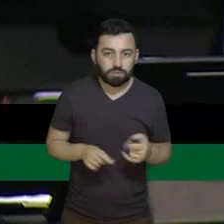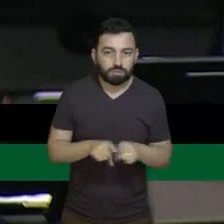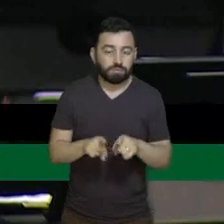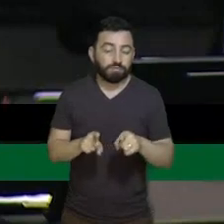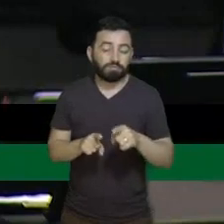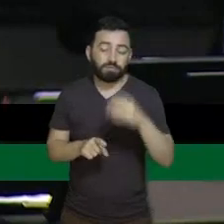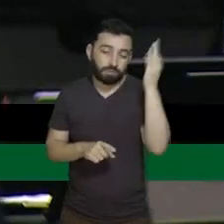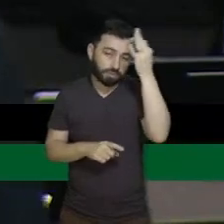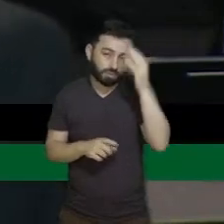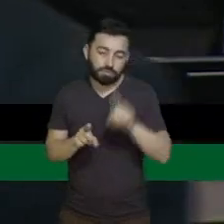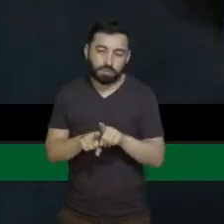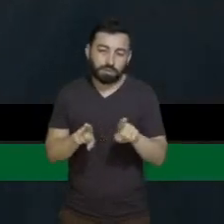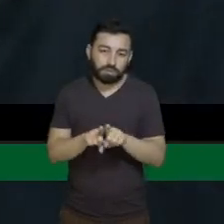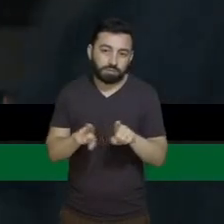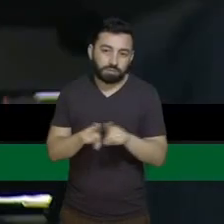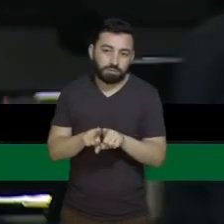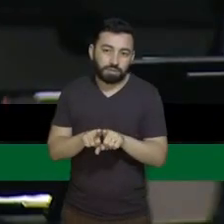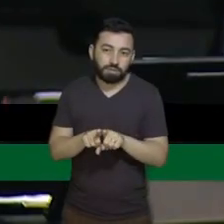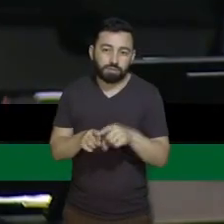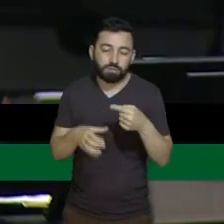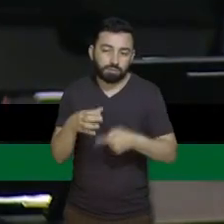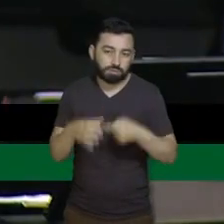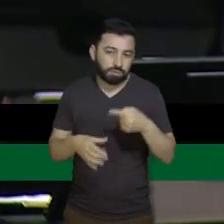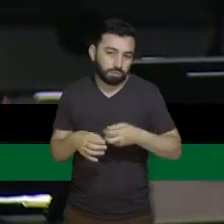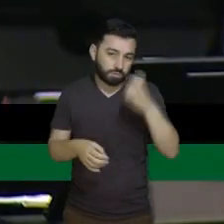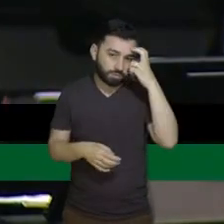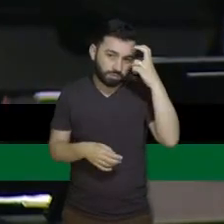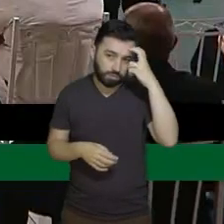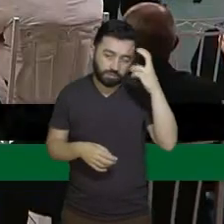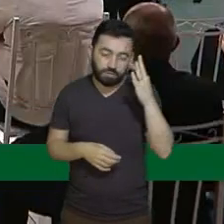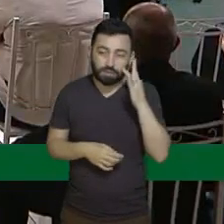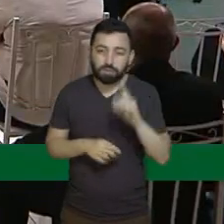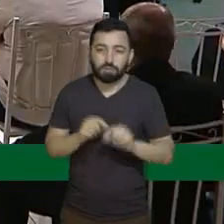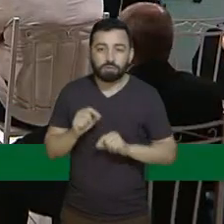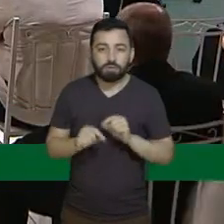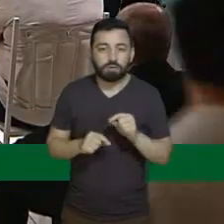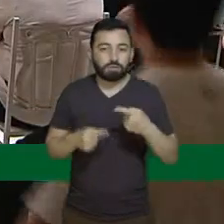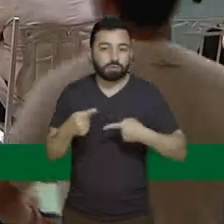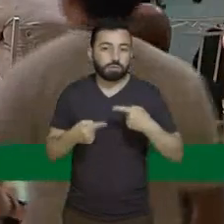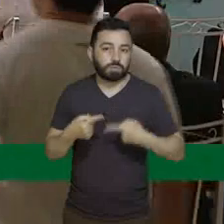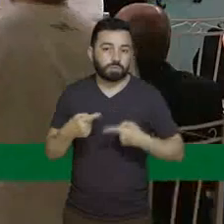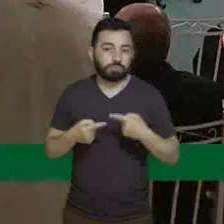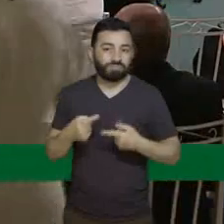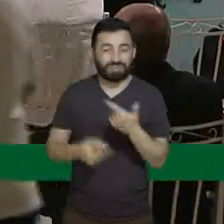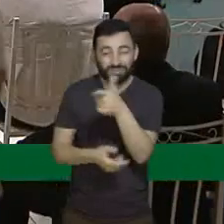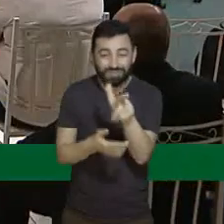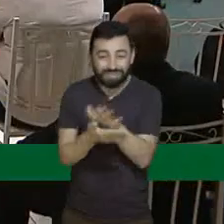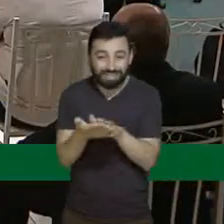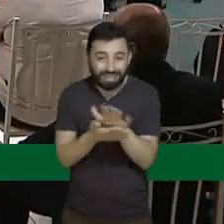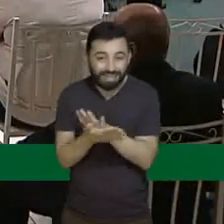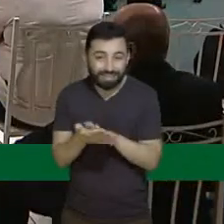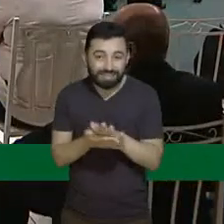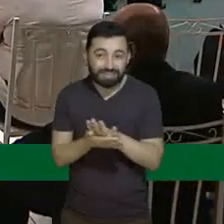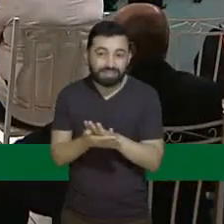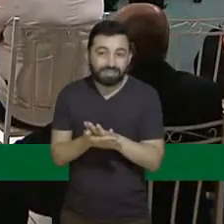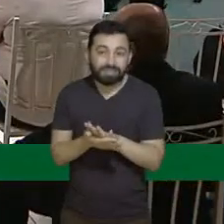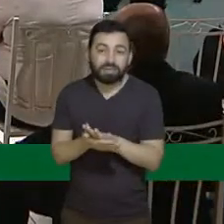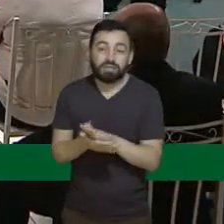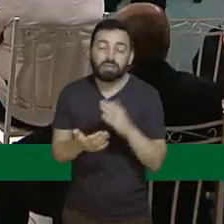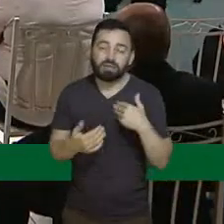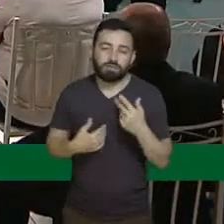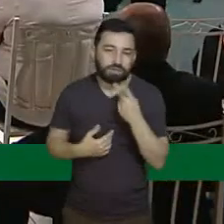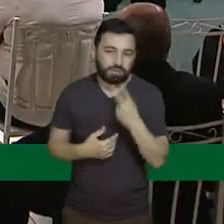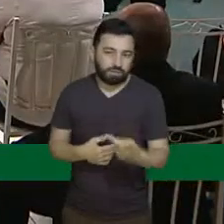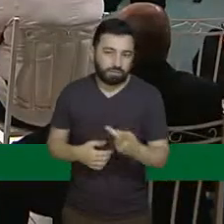Luz. Comissão de Educação e Cultura, relatoria deputado Fernando Krenick. Em discussão. Não havendo quem para discutir a matéria, com a palavra o autor,